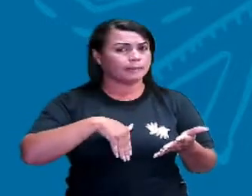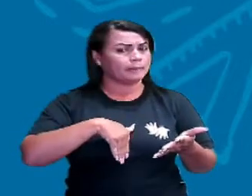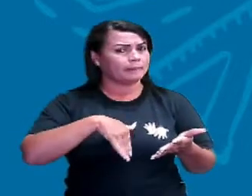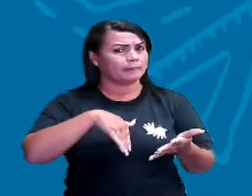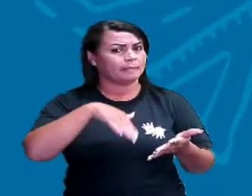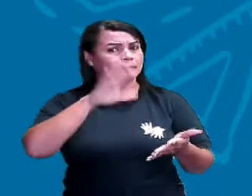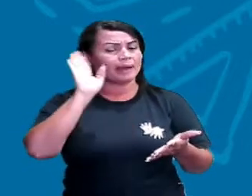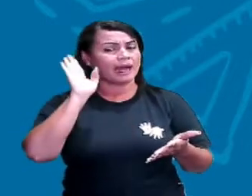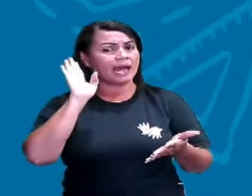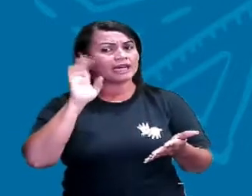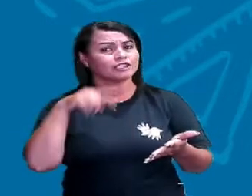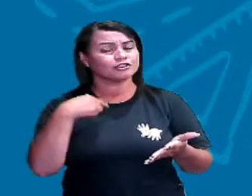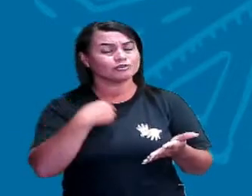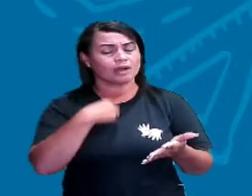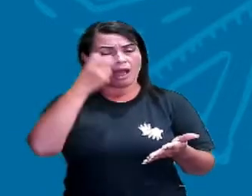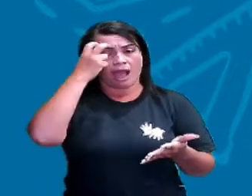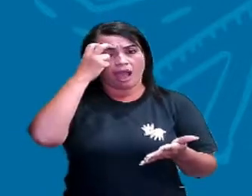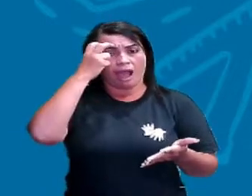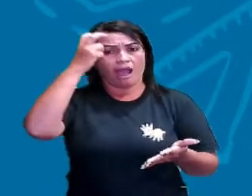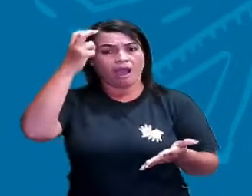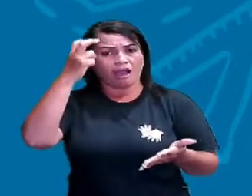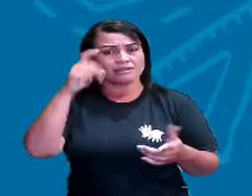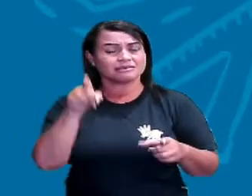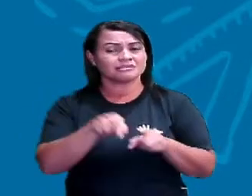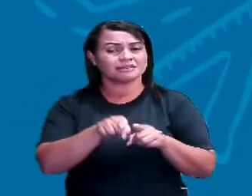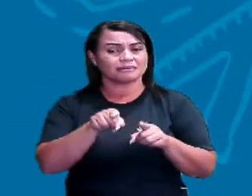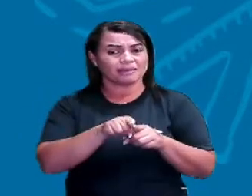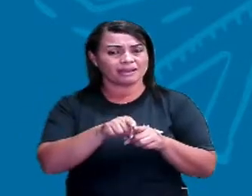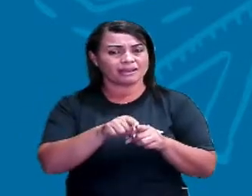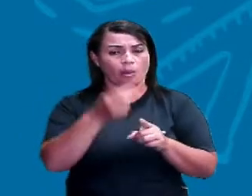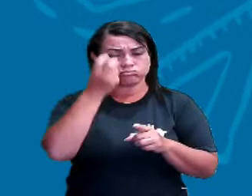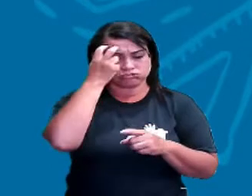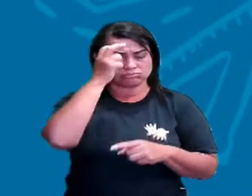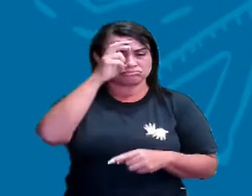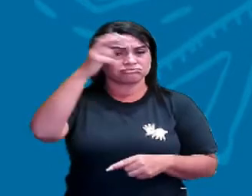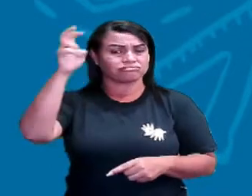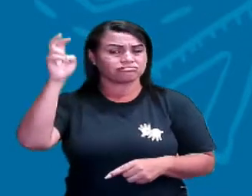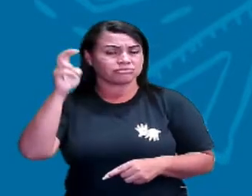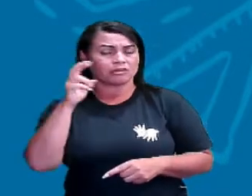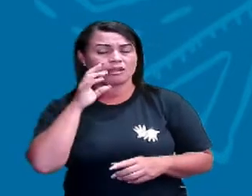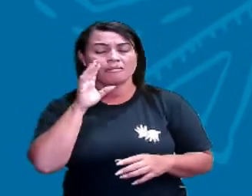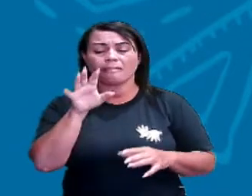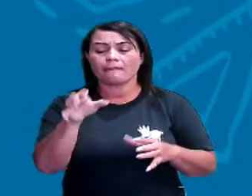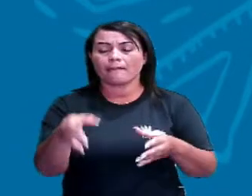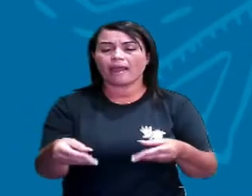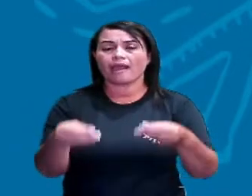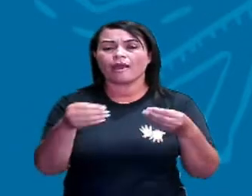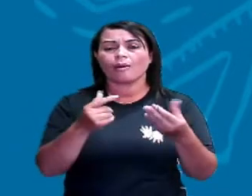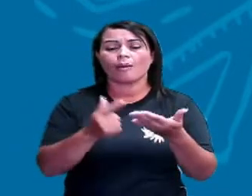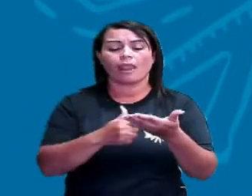nosso repertório cultural. Então, quando a gente pega um livro que vai ler uma história,